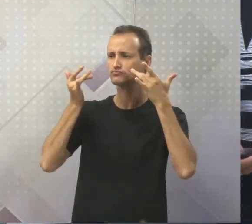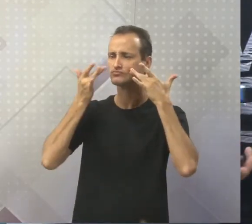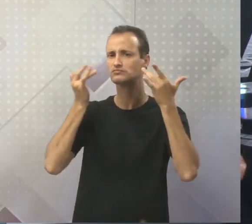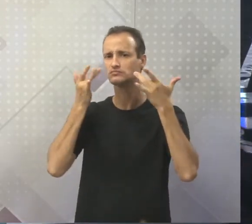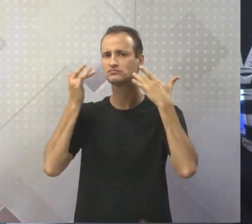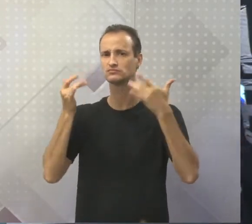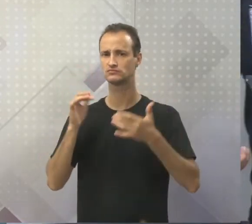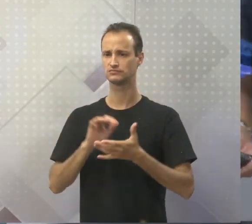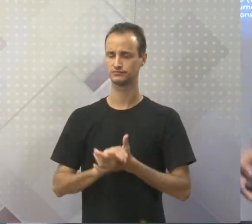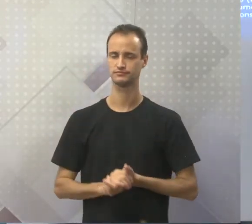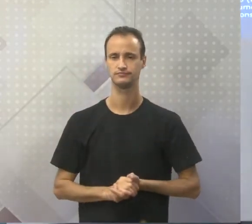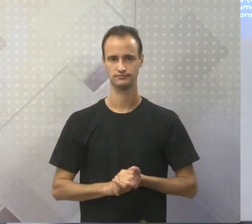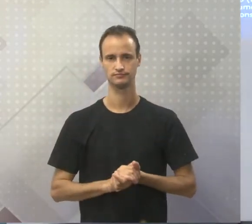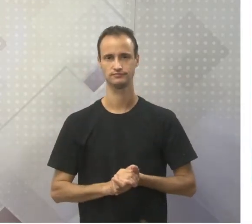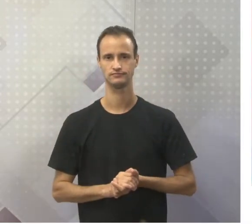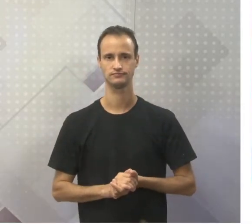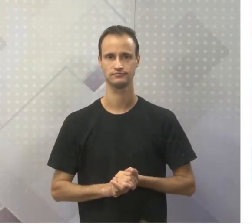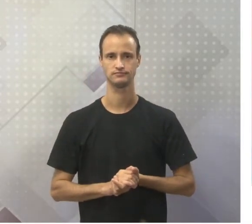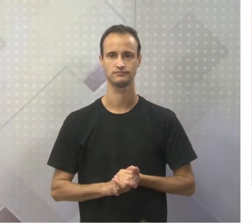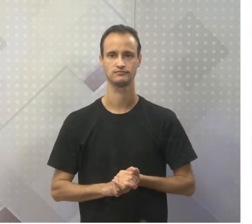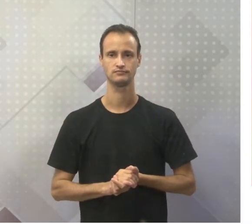forma, atuando, não é?